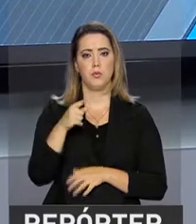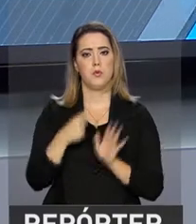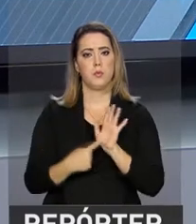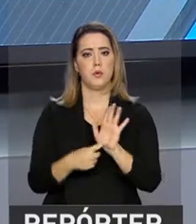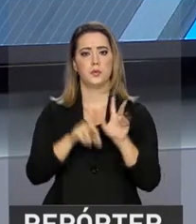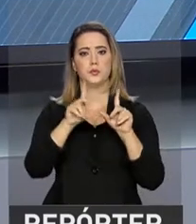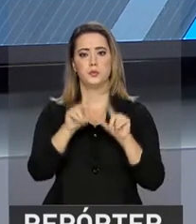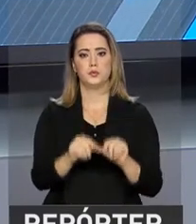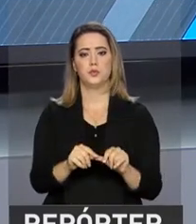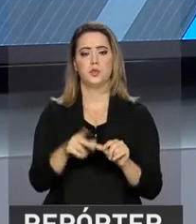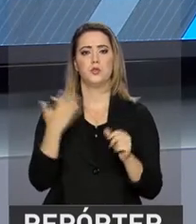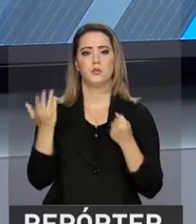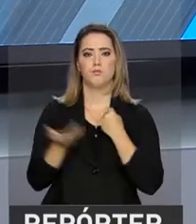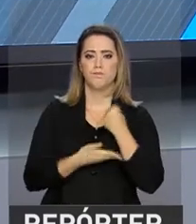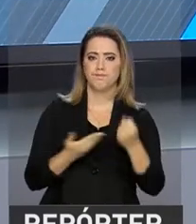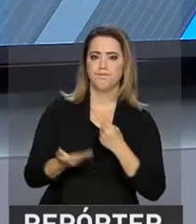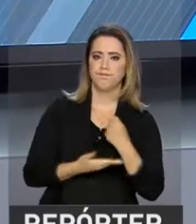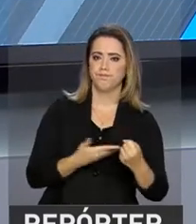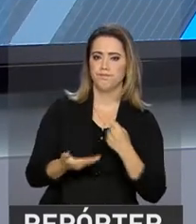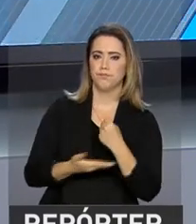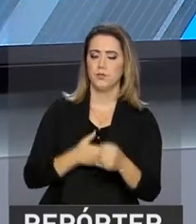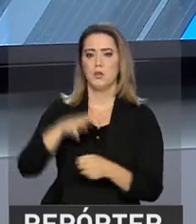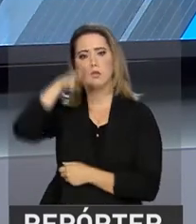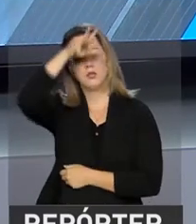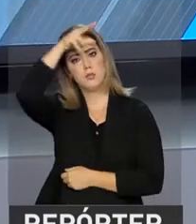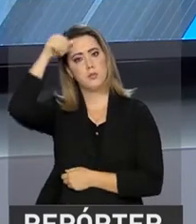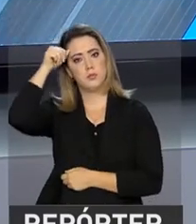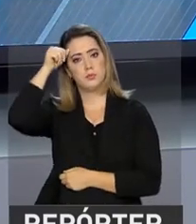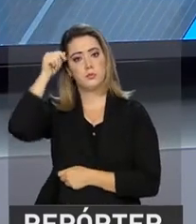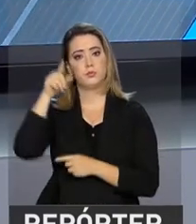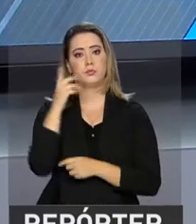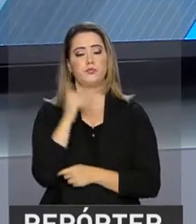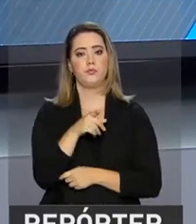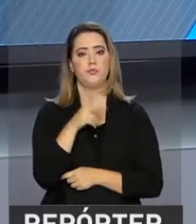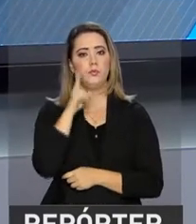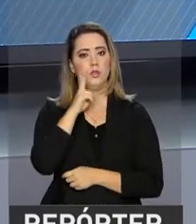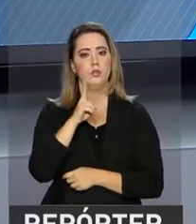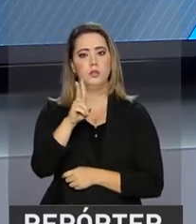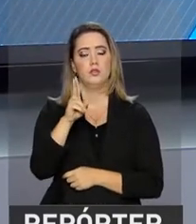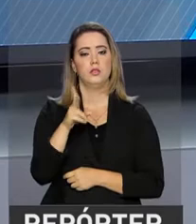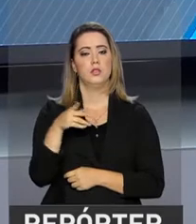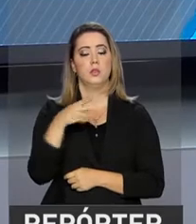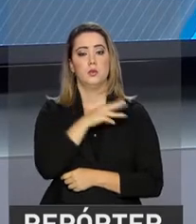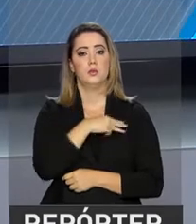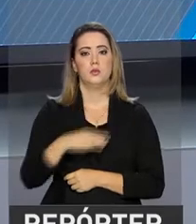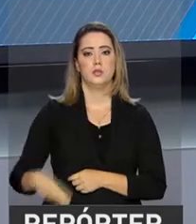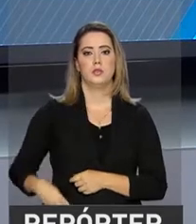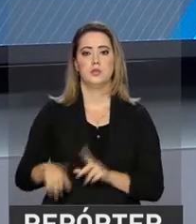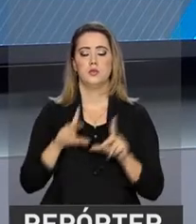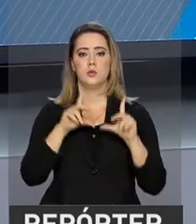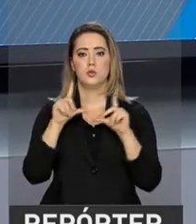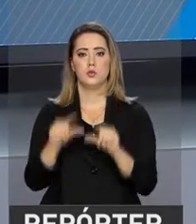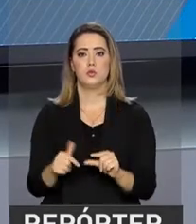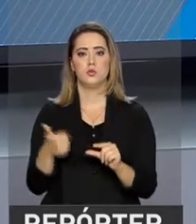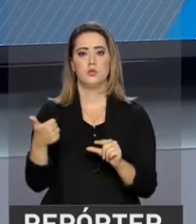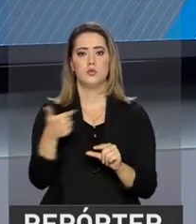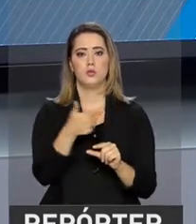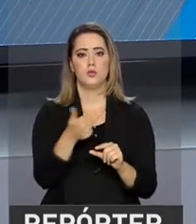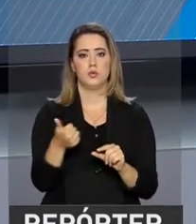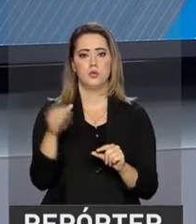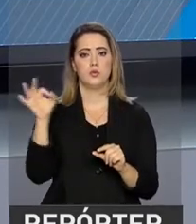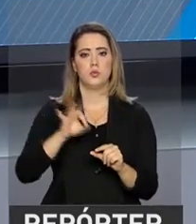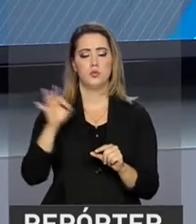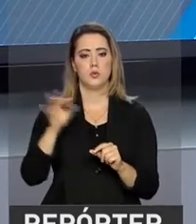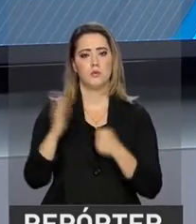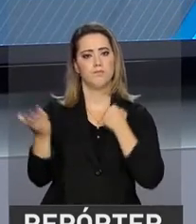redução no ritmo de desmatamento na amazônia legal na avaliação de sarney filho a queda de 21% na